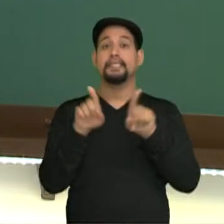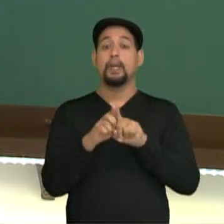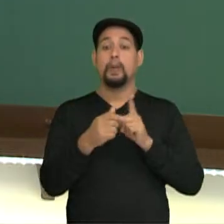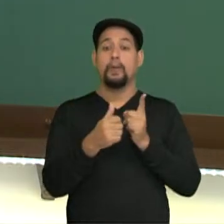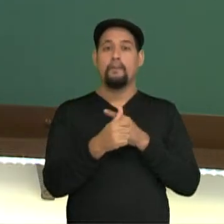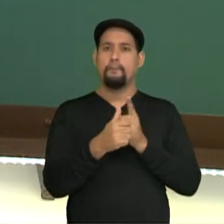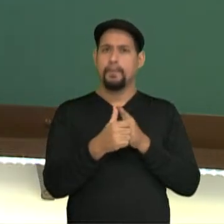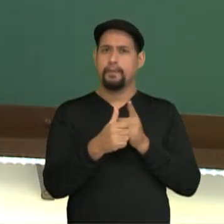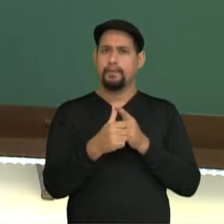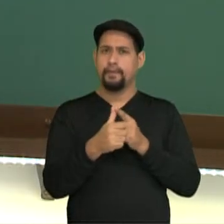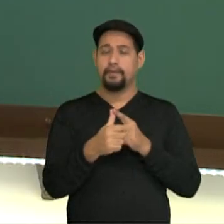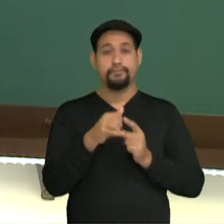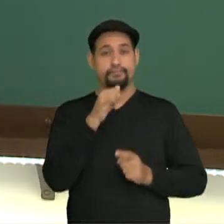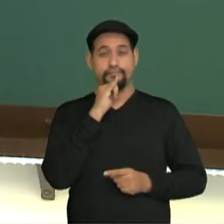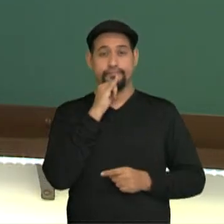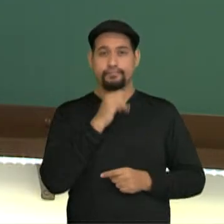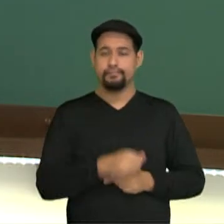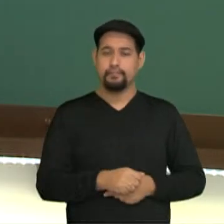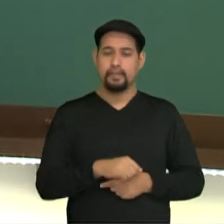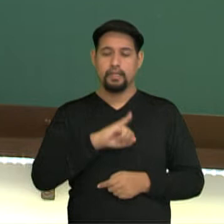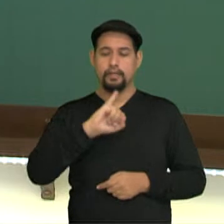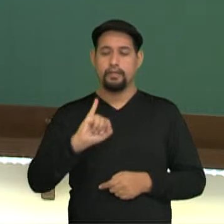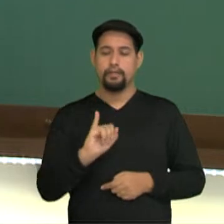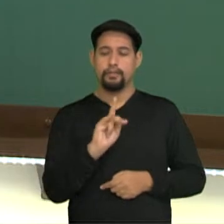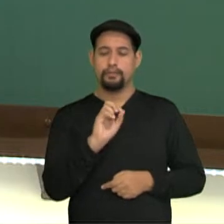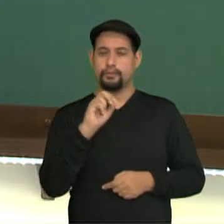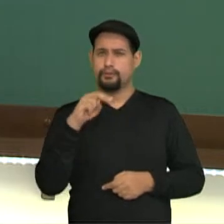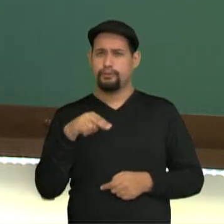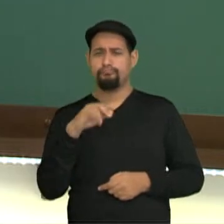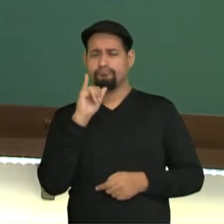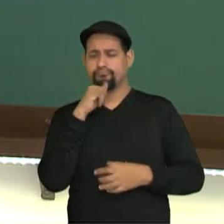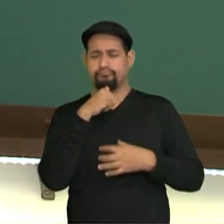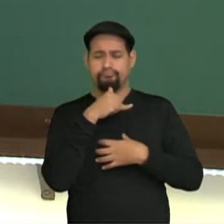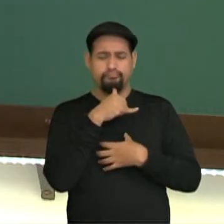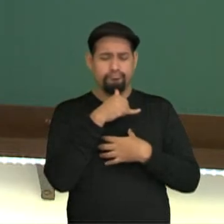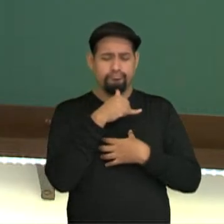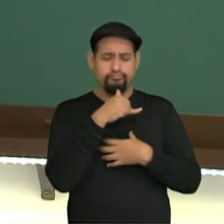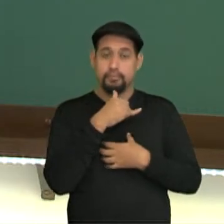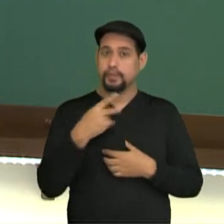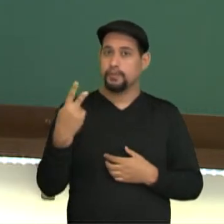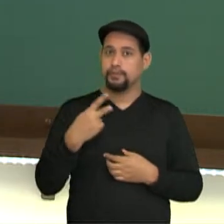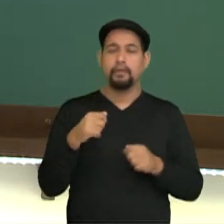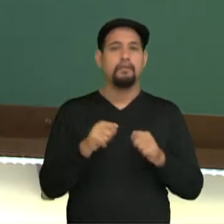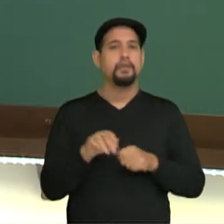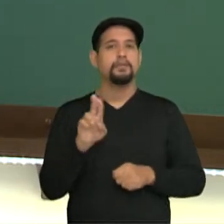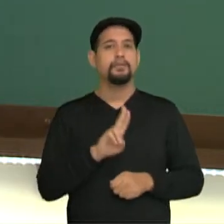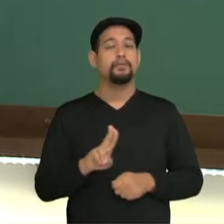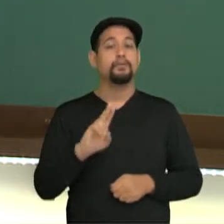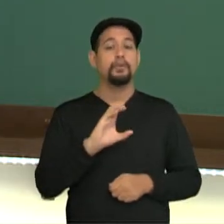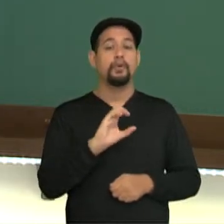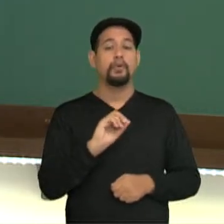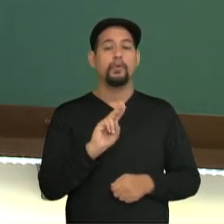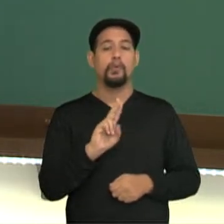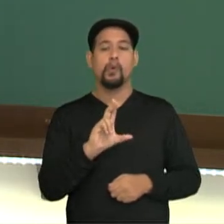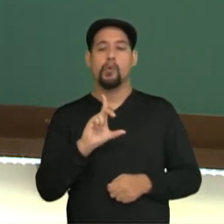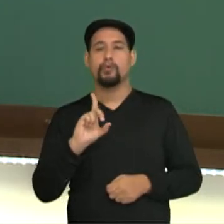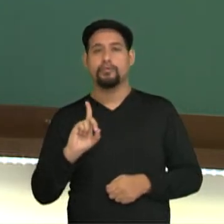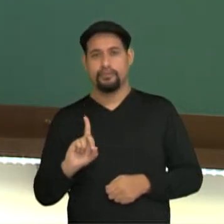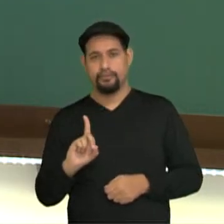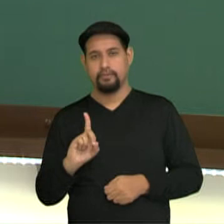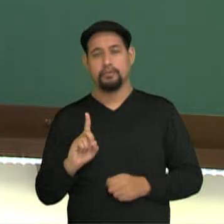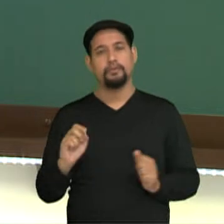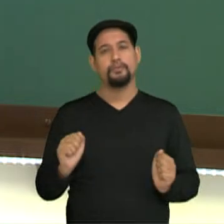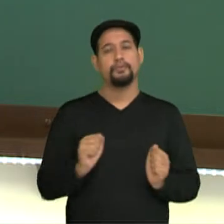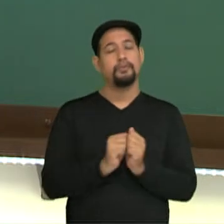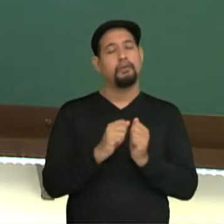primeiro, John está triste, está deprimido, né, e no segundo ele faz o uso de could com